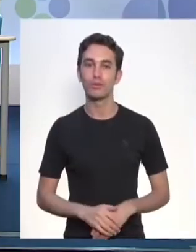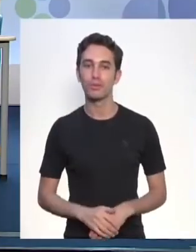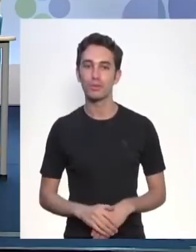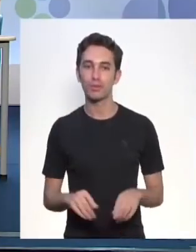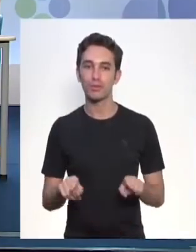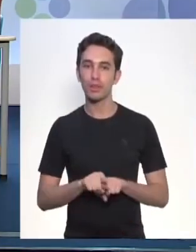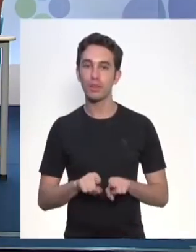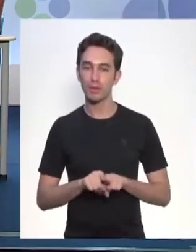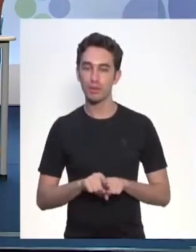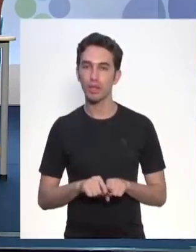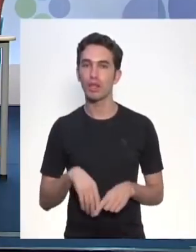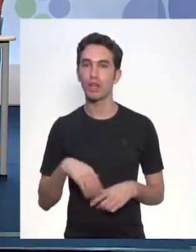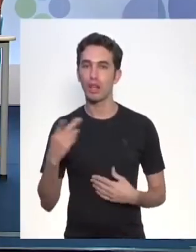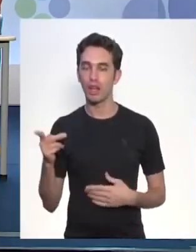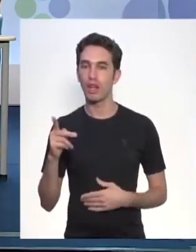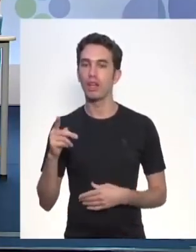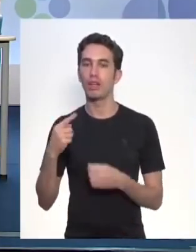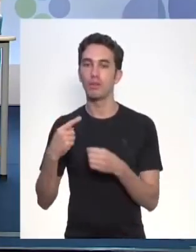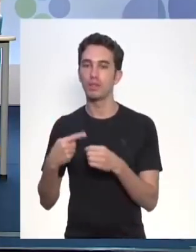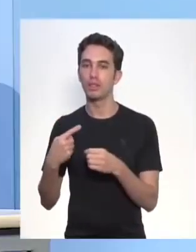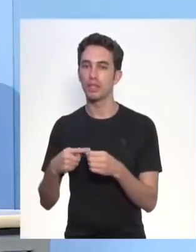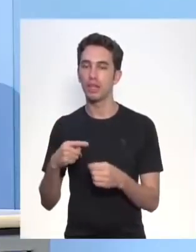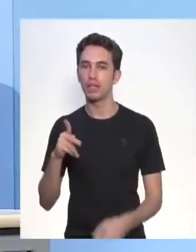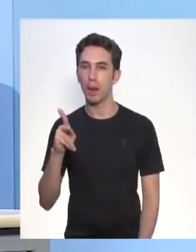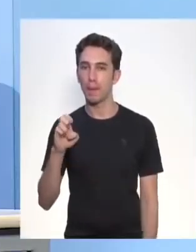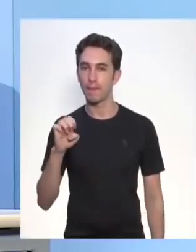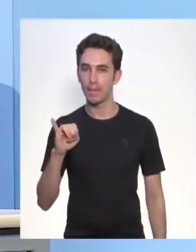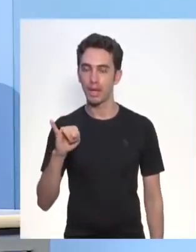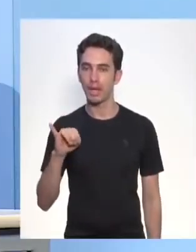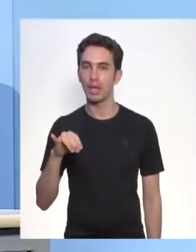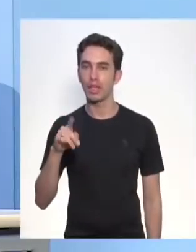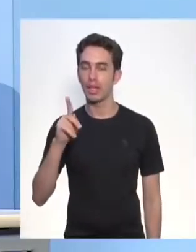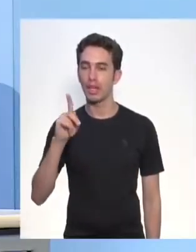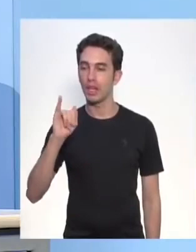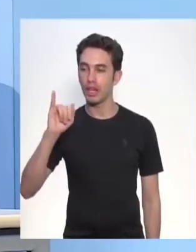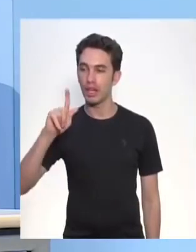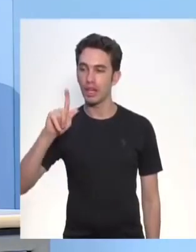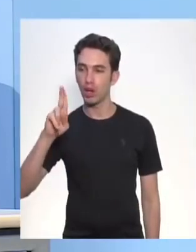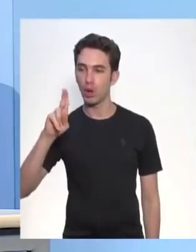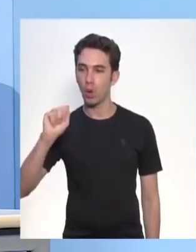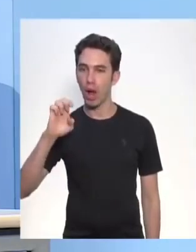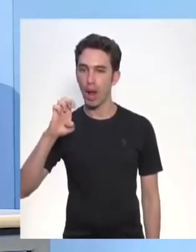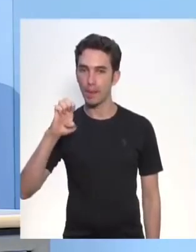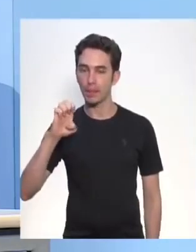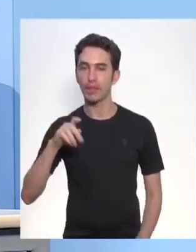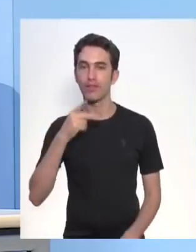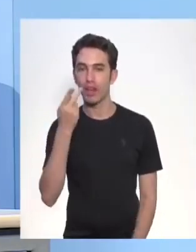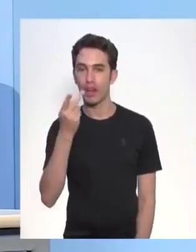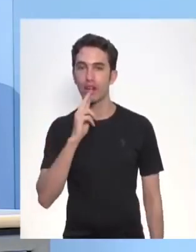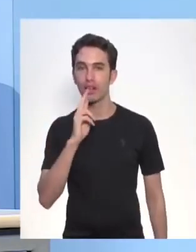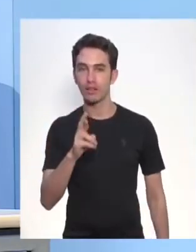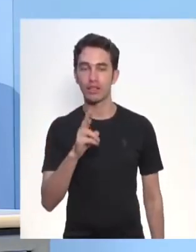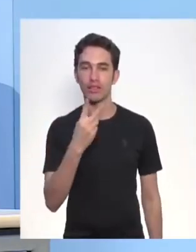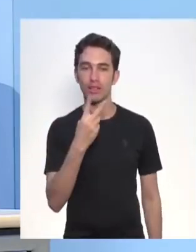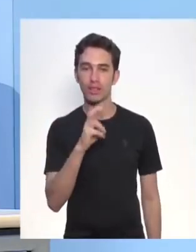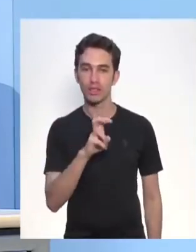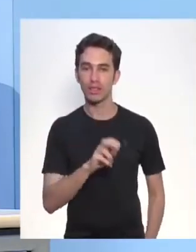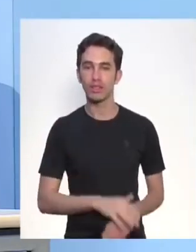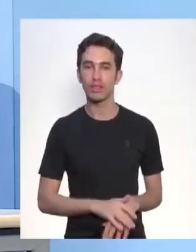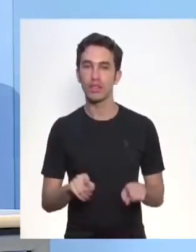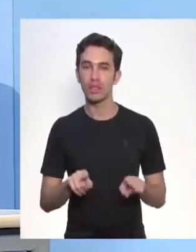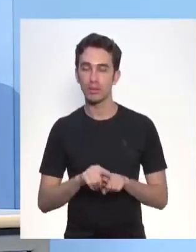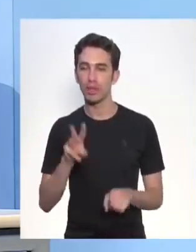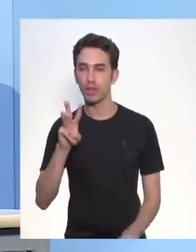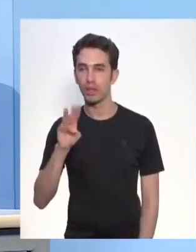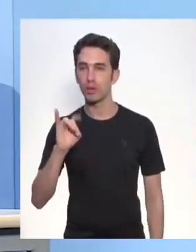Muniz Teixeira de Guape, a PEI, né? Aham. Marcaram também 25 litros, entre outros aqui. Legal. O professor William disse